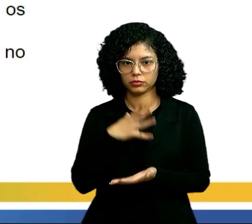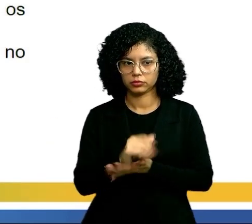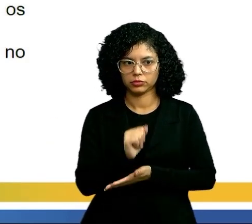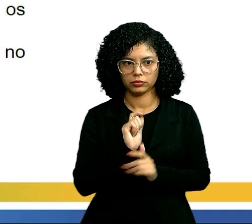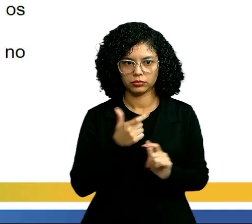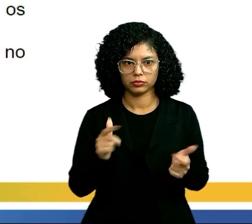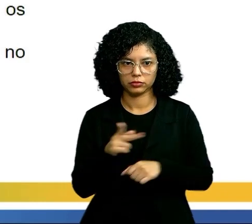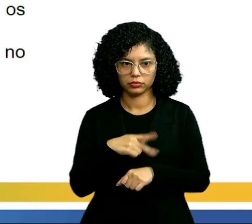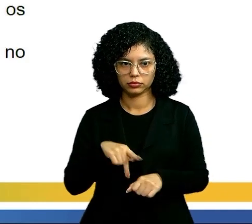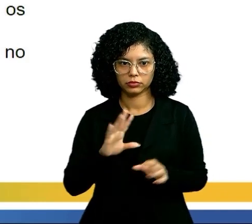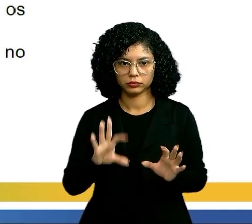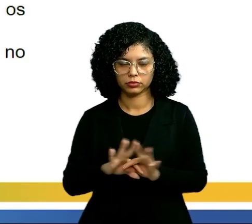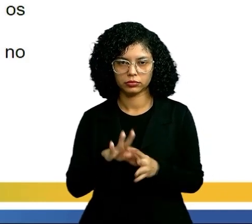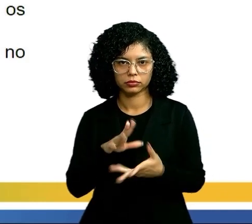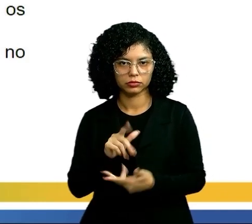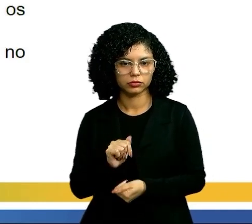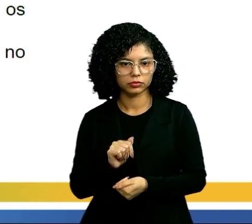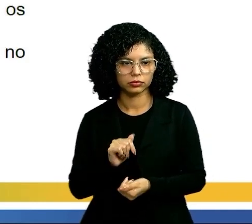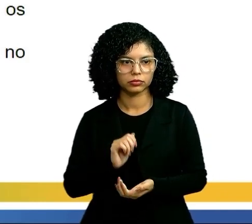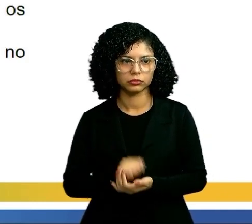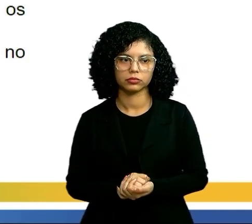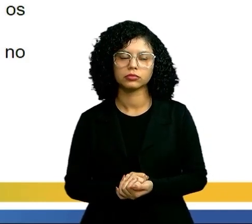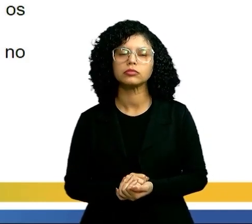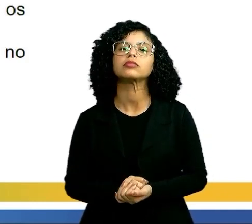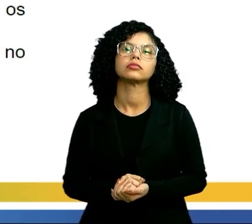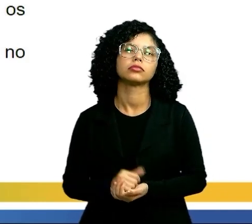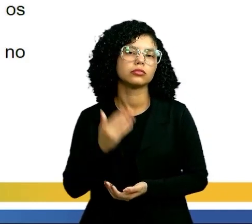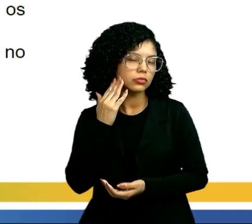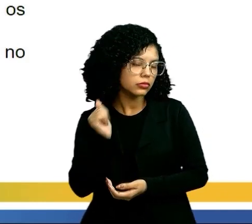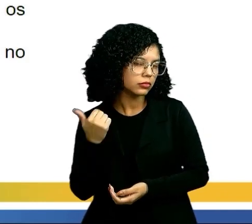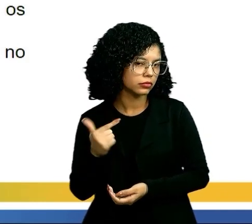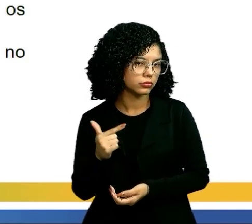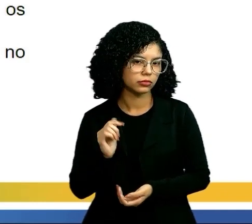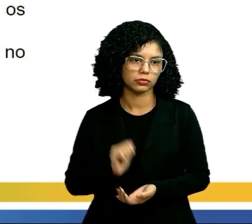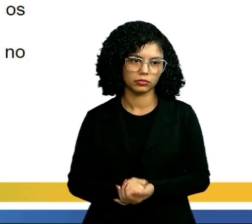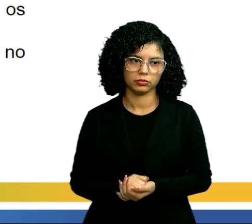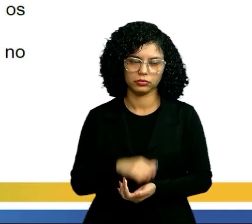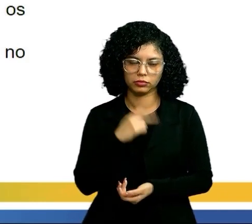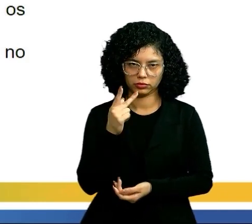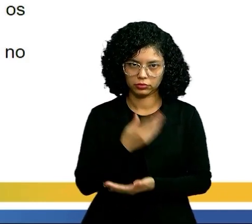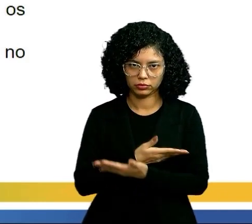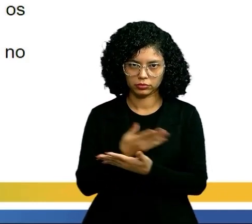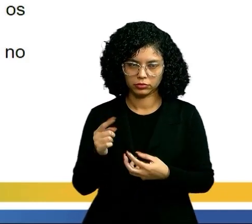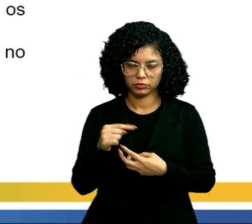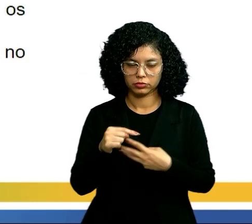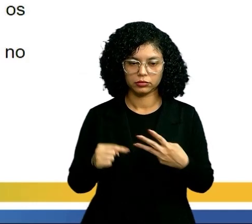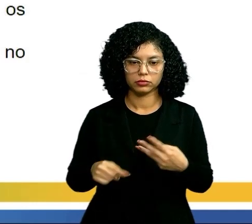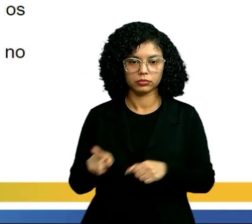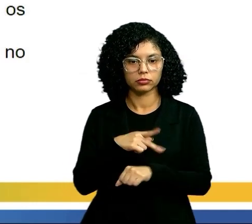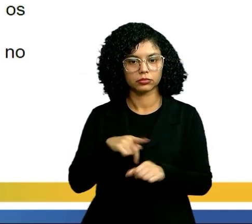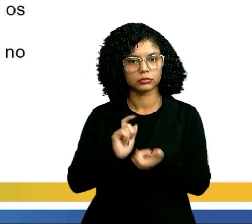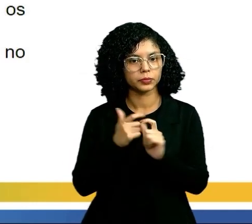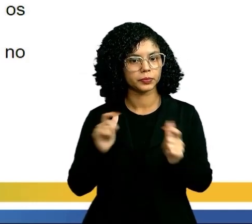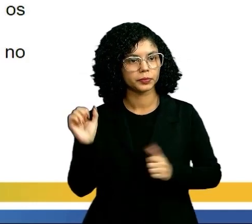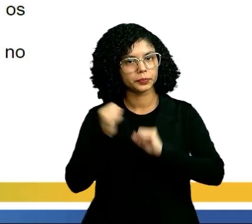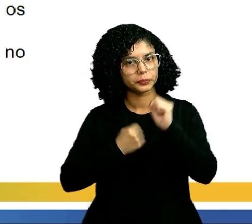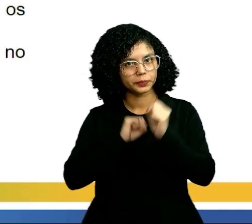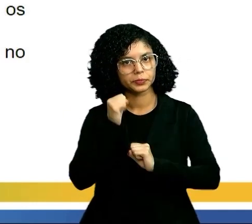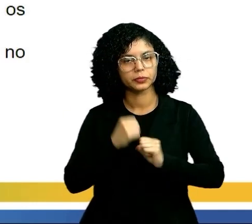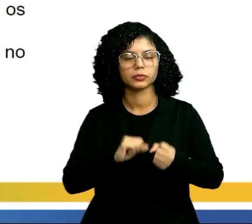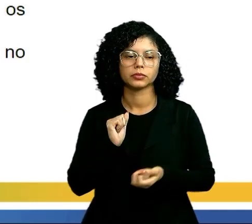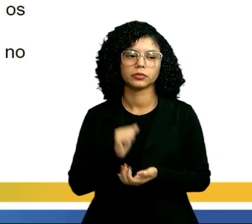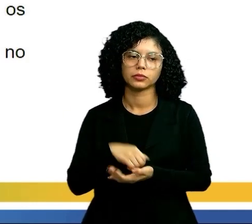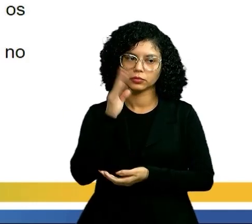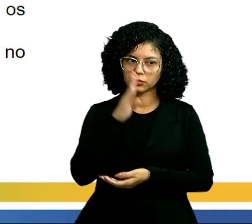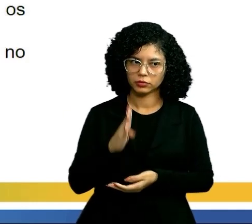alcançada pela maioria de seus países em relação ao resto do mundo? A gente sabe que também não. Eu acabei de citar aqui os 3 países mais industrializados.